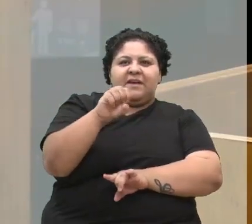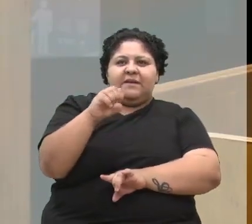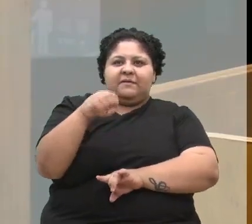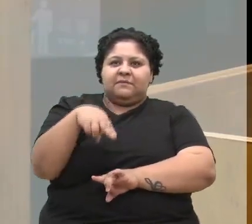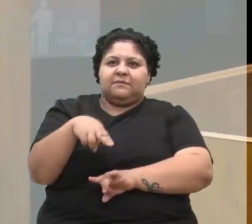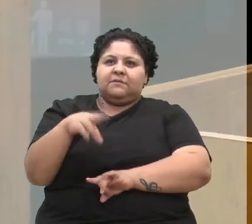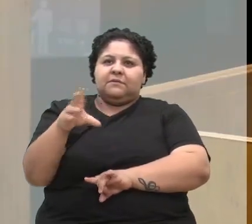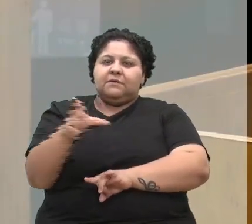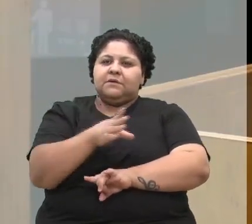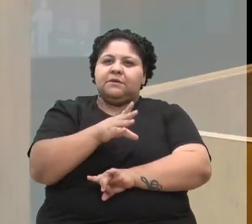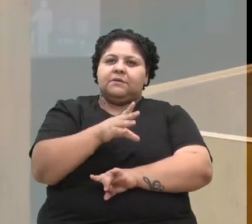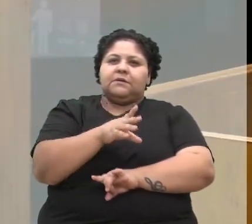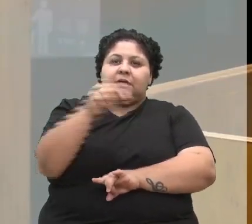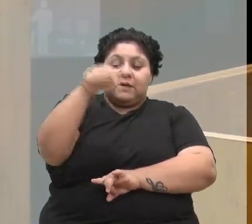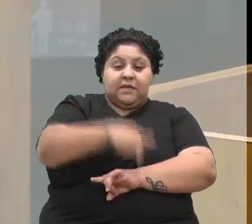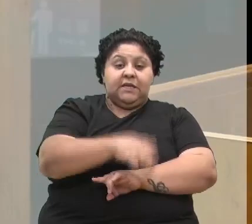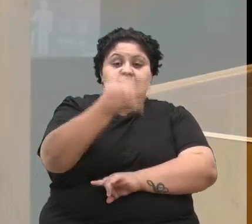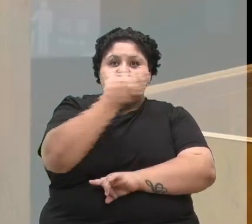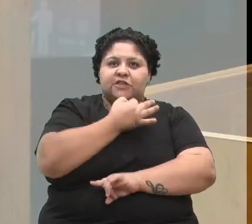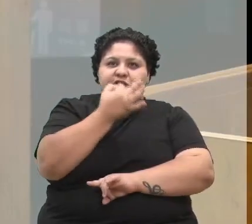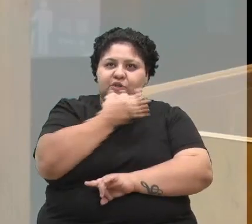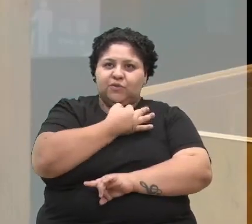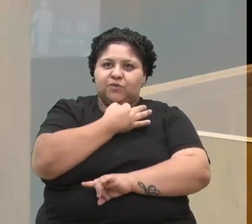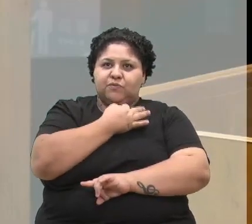da Silva, de Caxias do Sul.